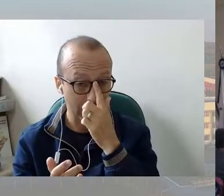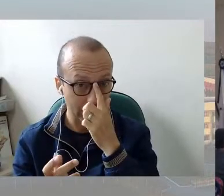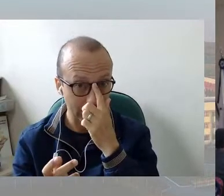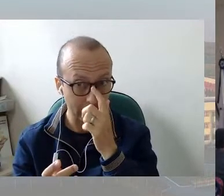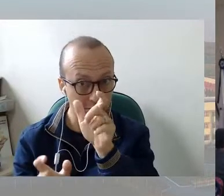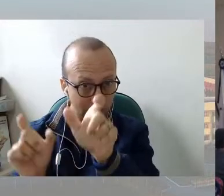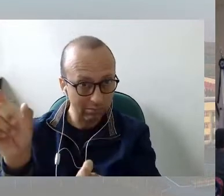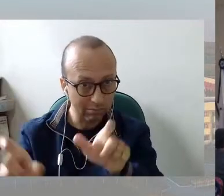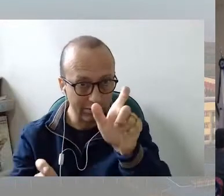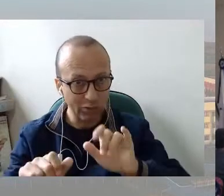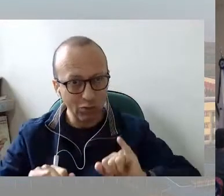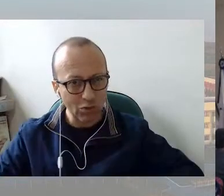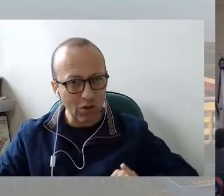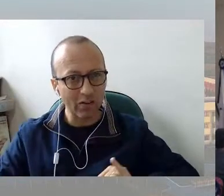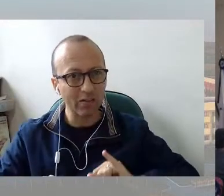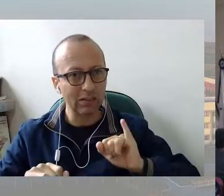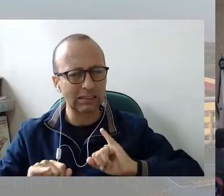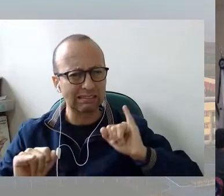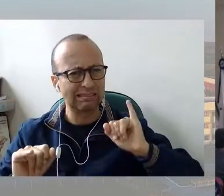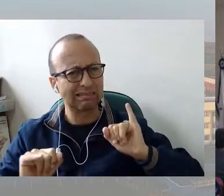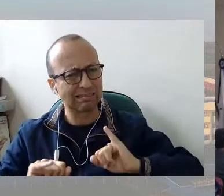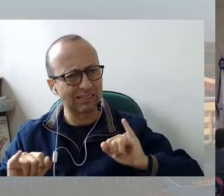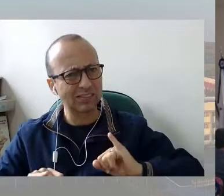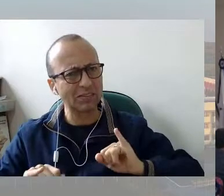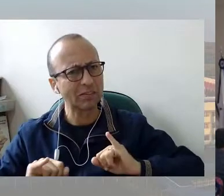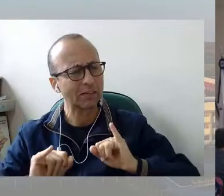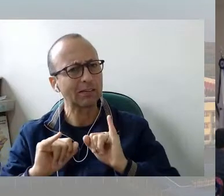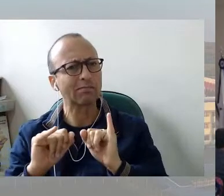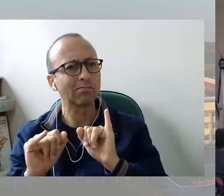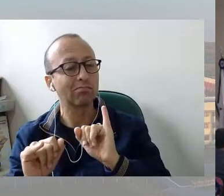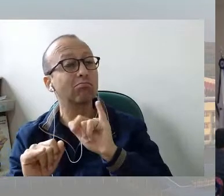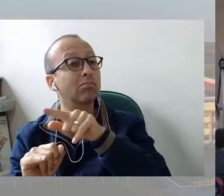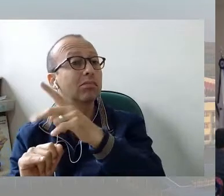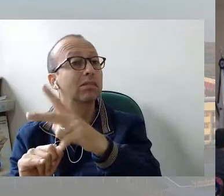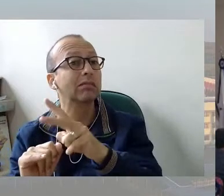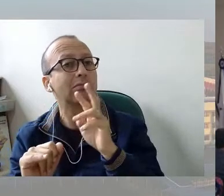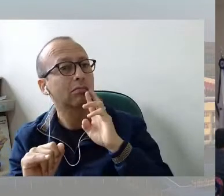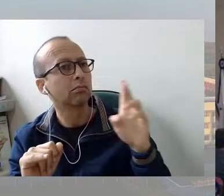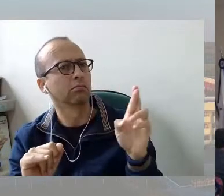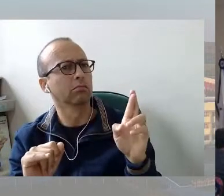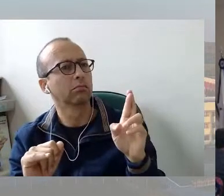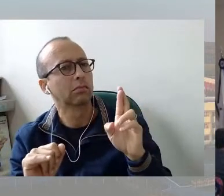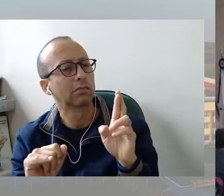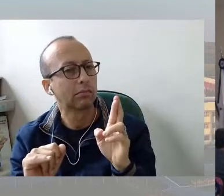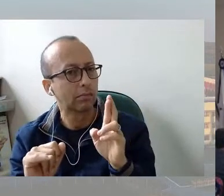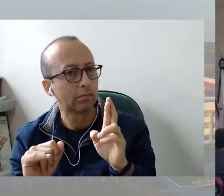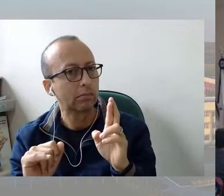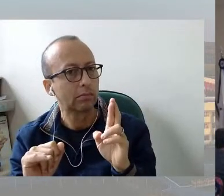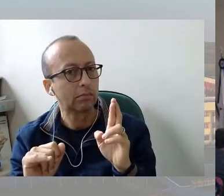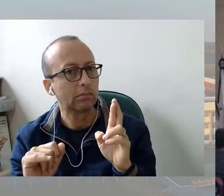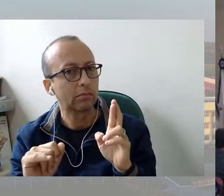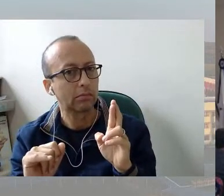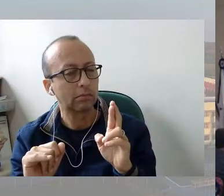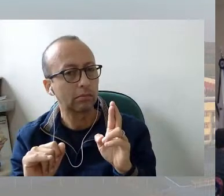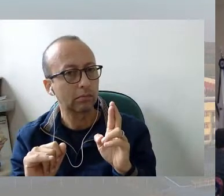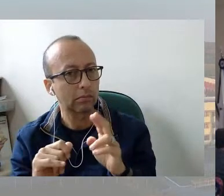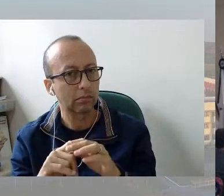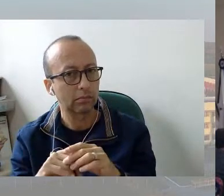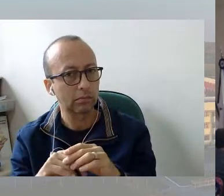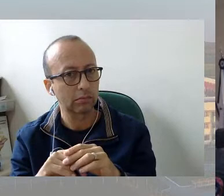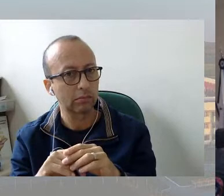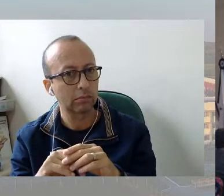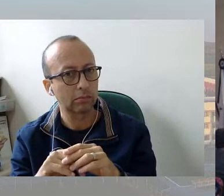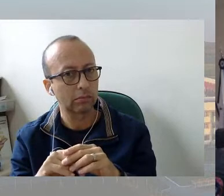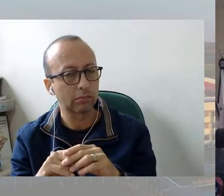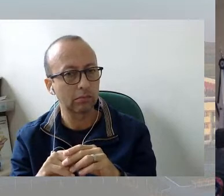agredido e responde, o tipo de resposta ser mais grave para mim do que o tipo de agressão que sofre,